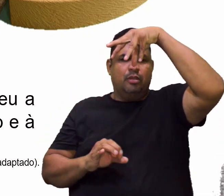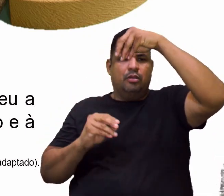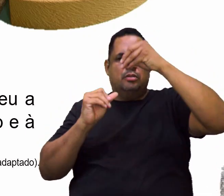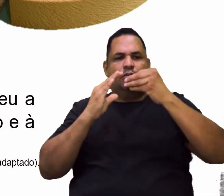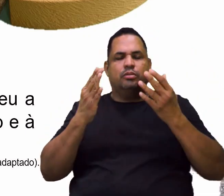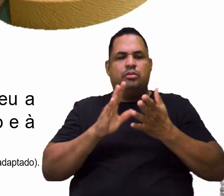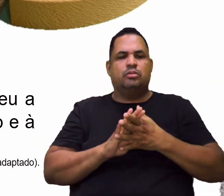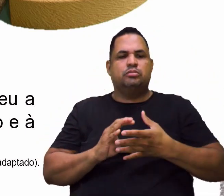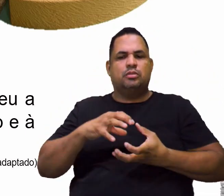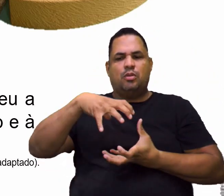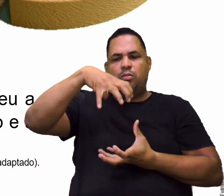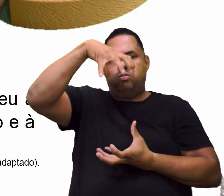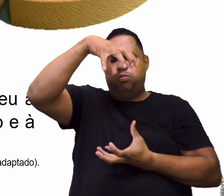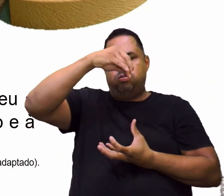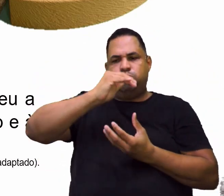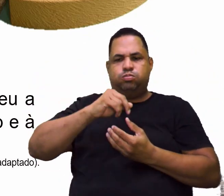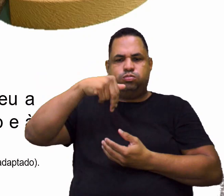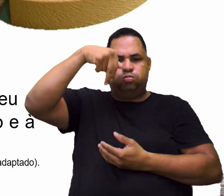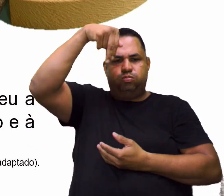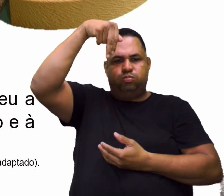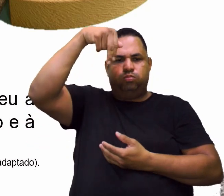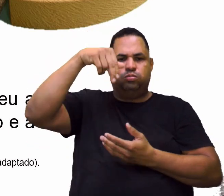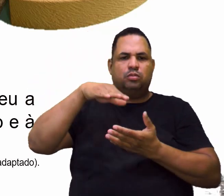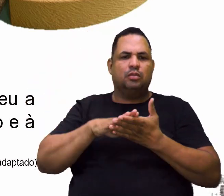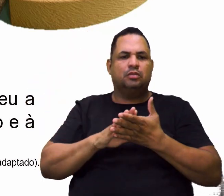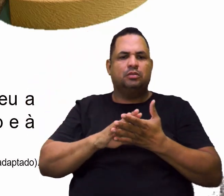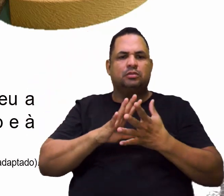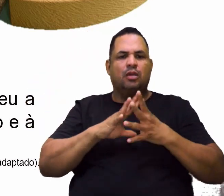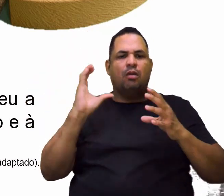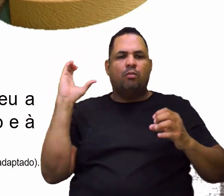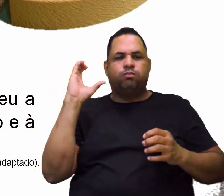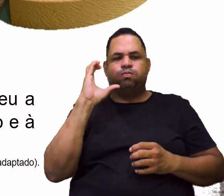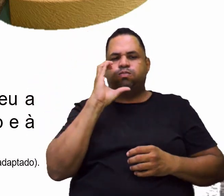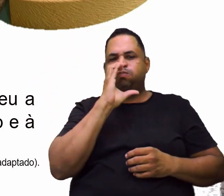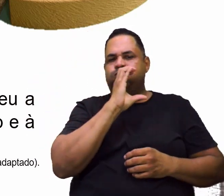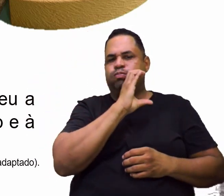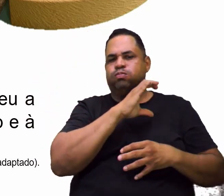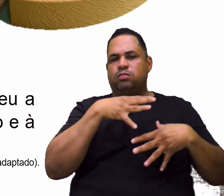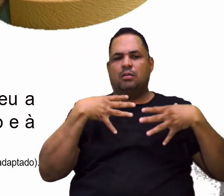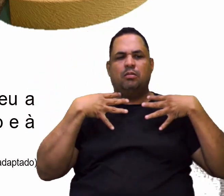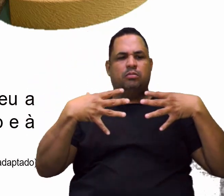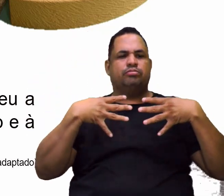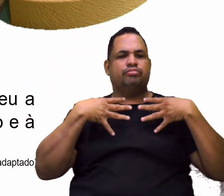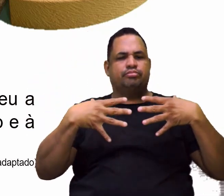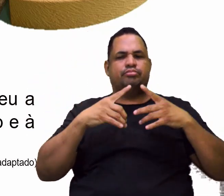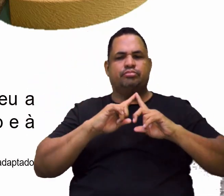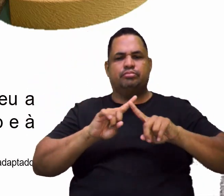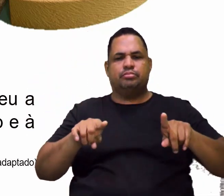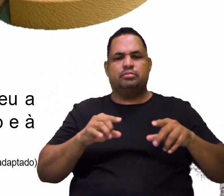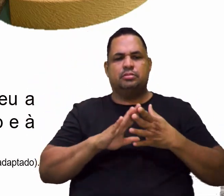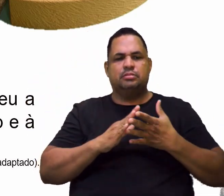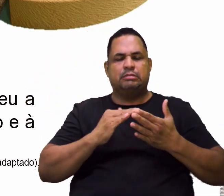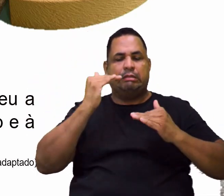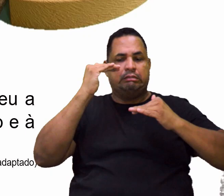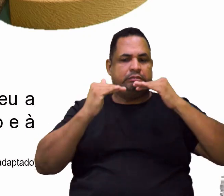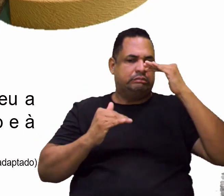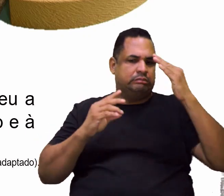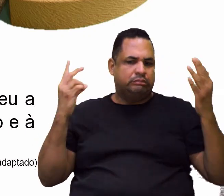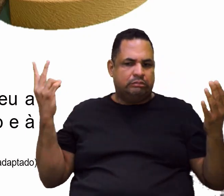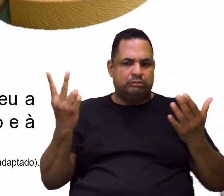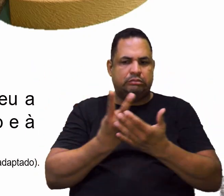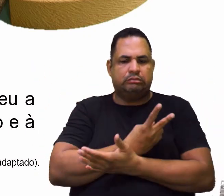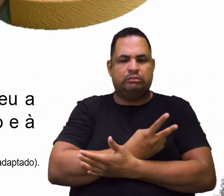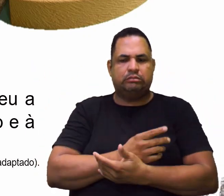nevascas do hemisfério norte, né, os verões escaldantes, parece sinalizar um desequilíbrio,